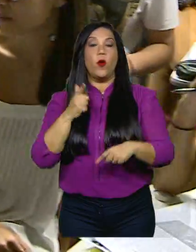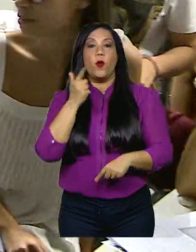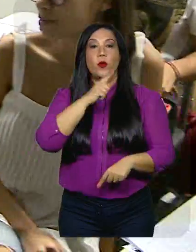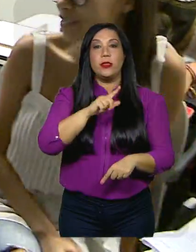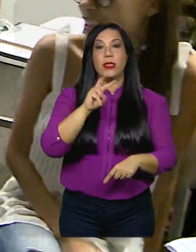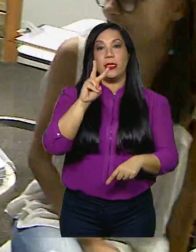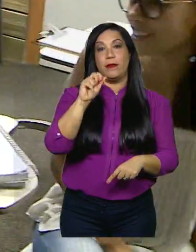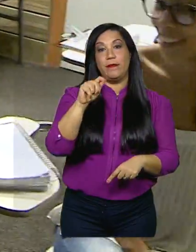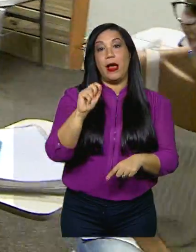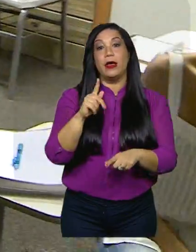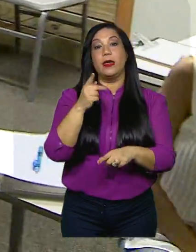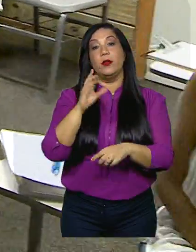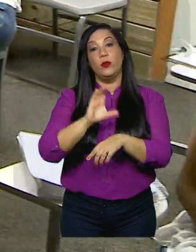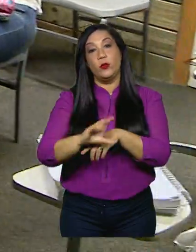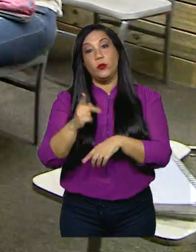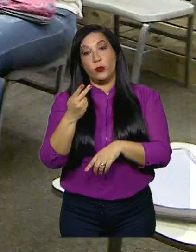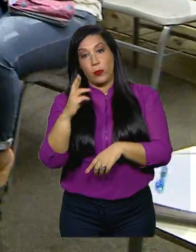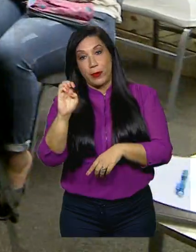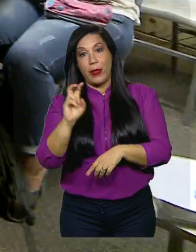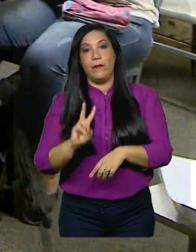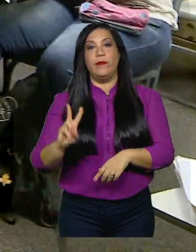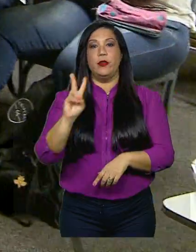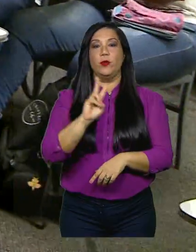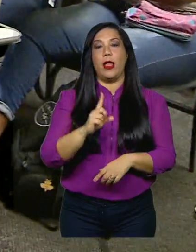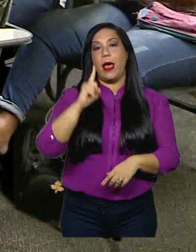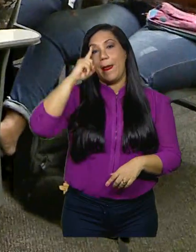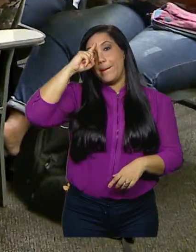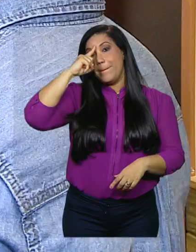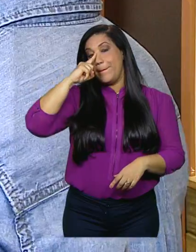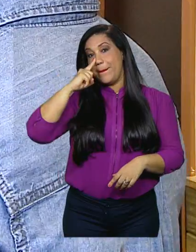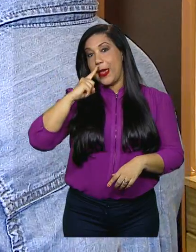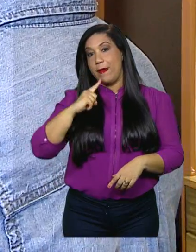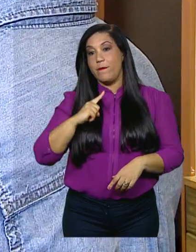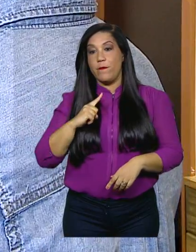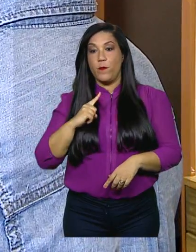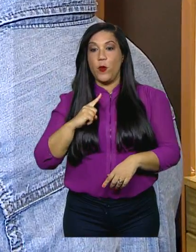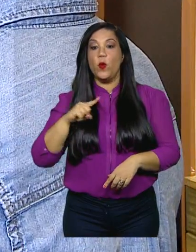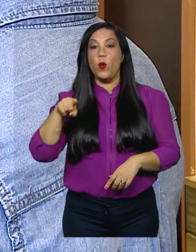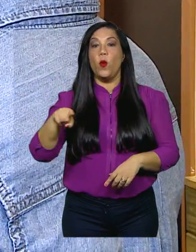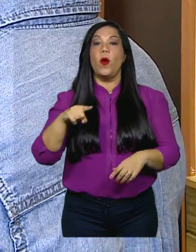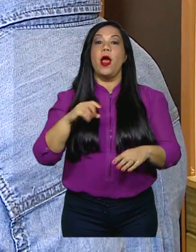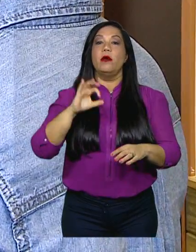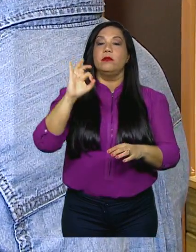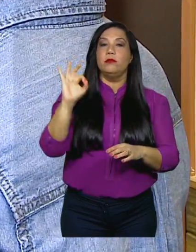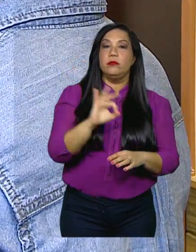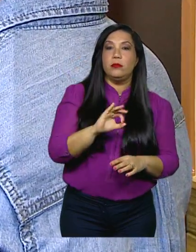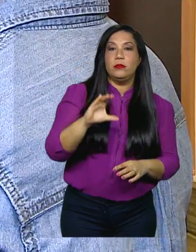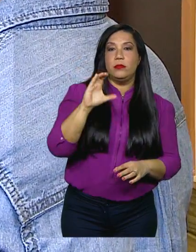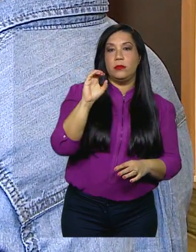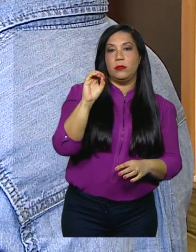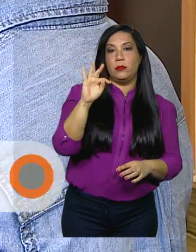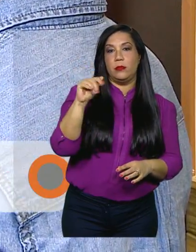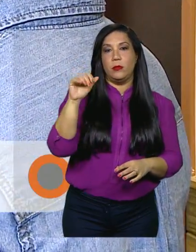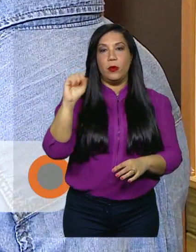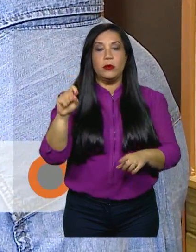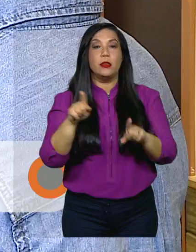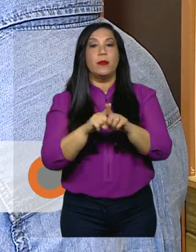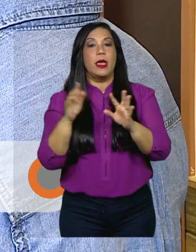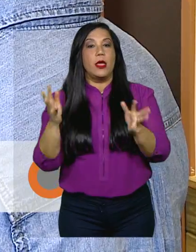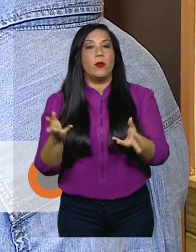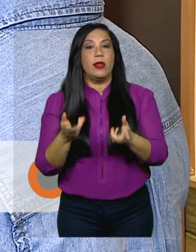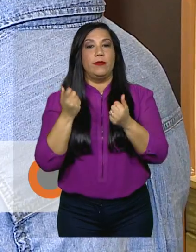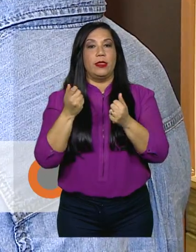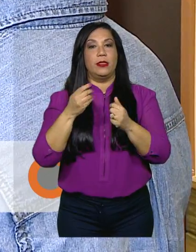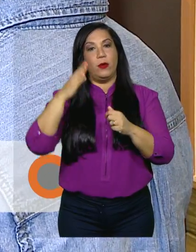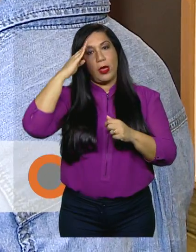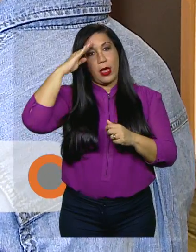no curso pré-vestibular. A gente tem um perfil que é construído a partir do sistema de cotas, então é o critério socioeconômico e também da qualificação